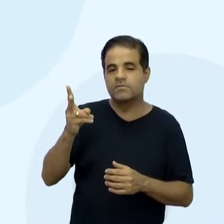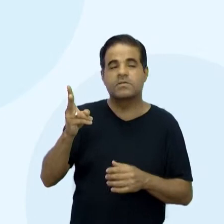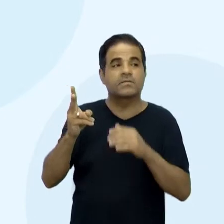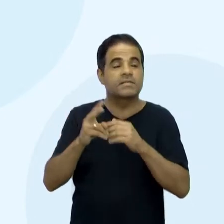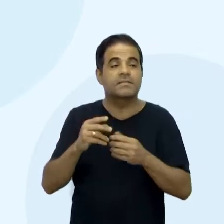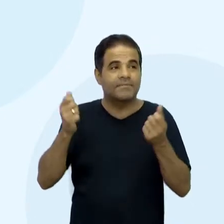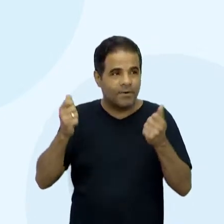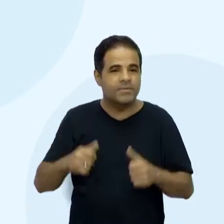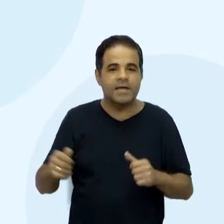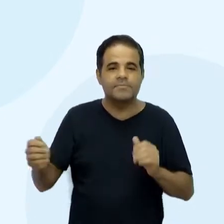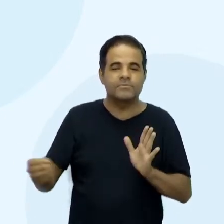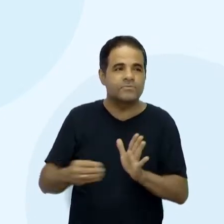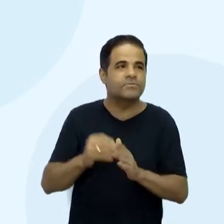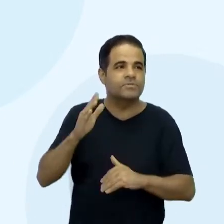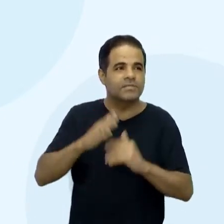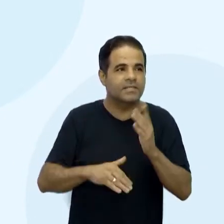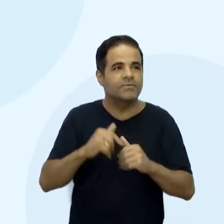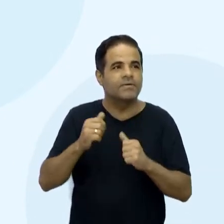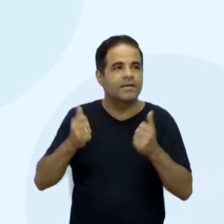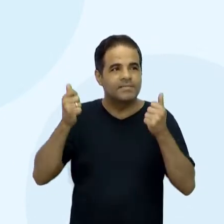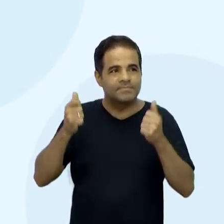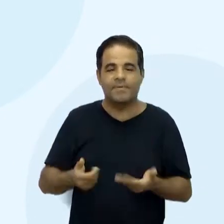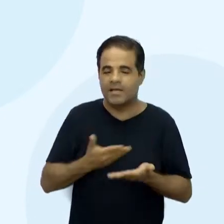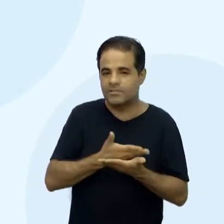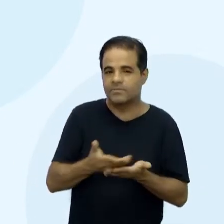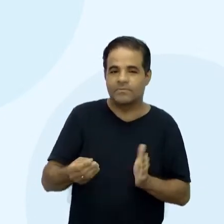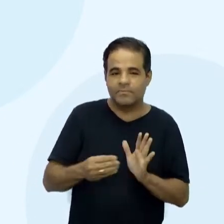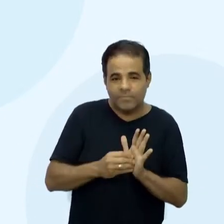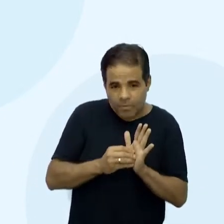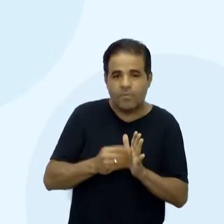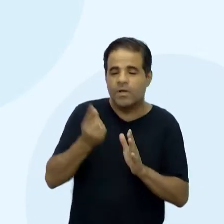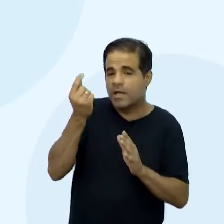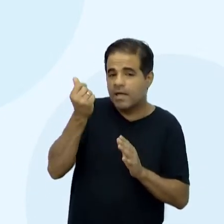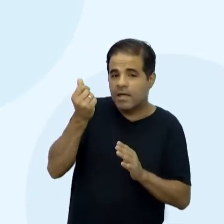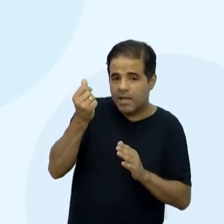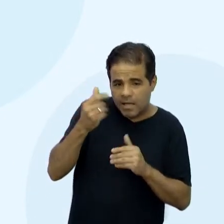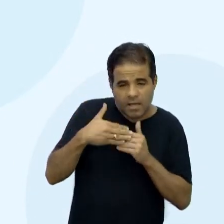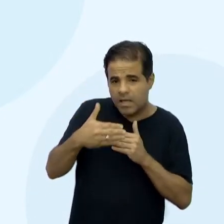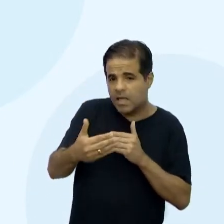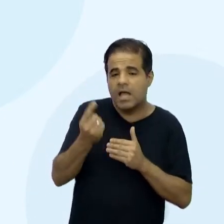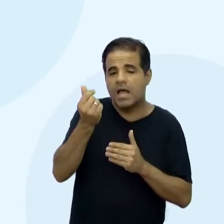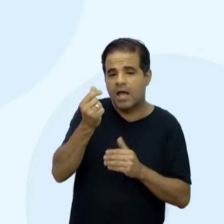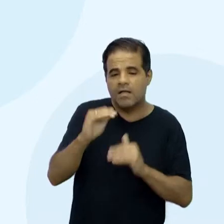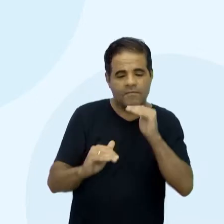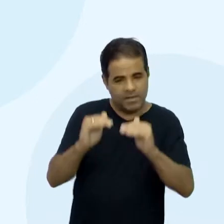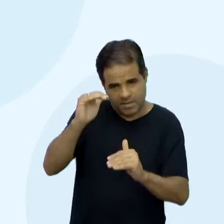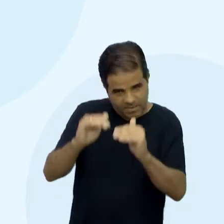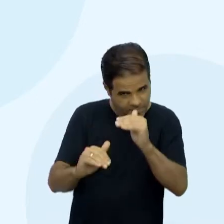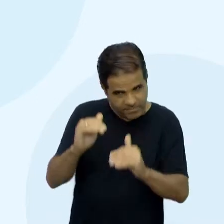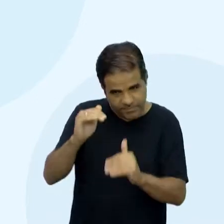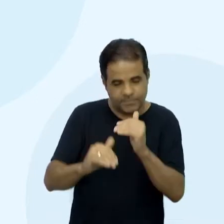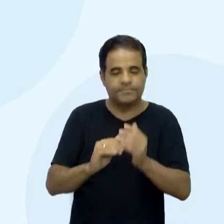e renda variável. Renda fixa e renda